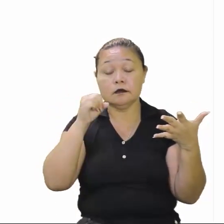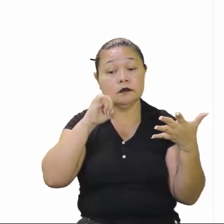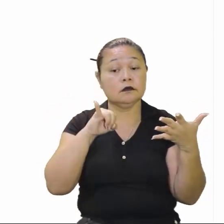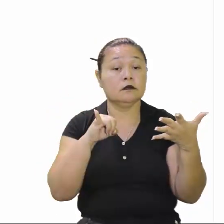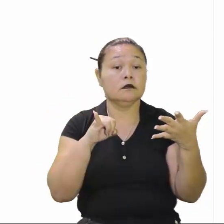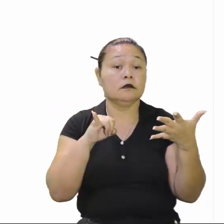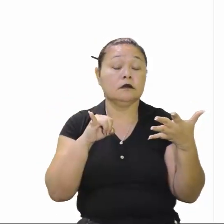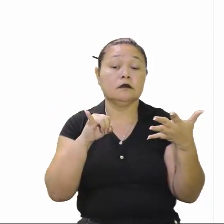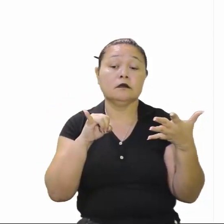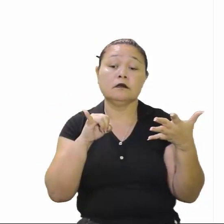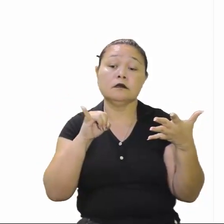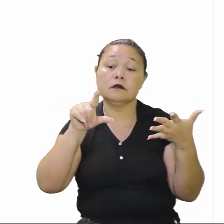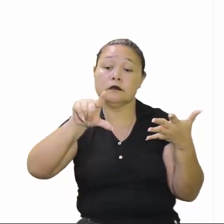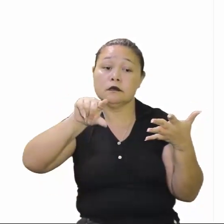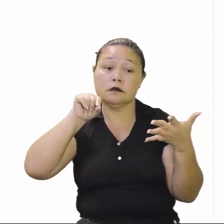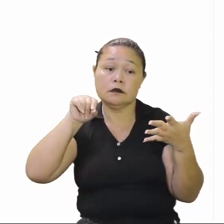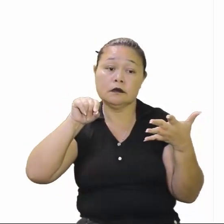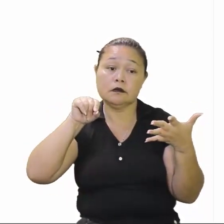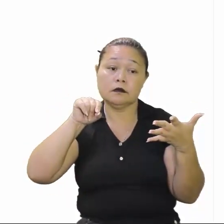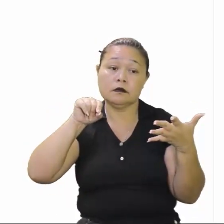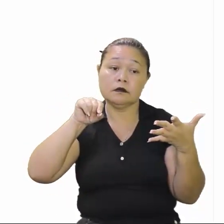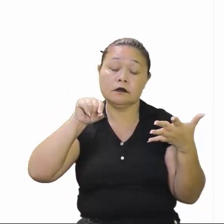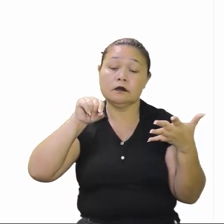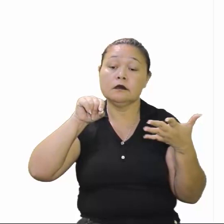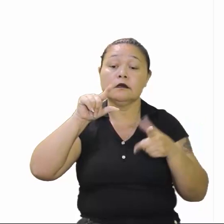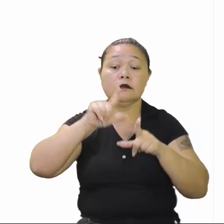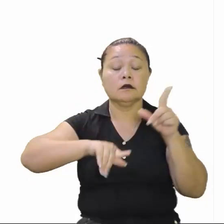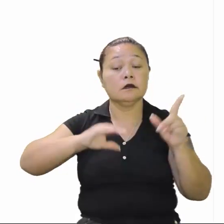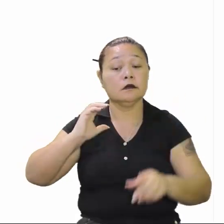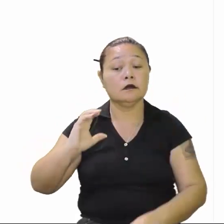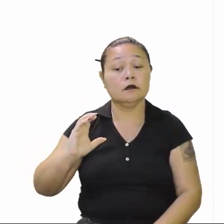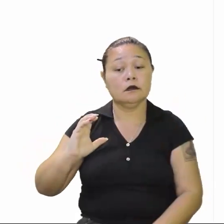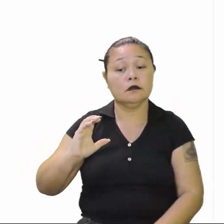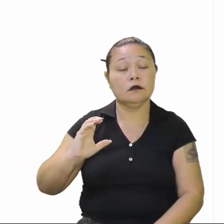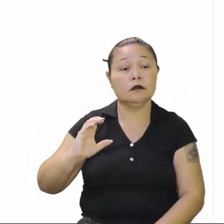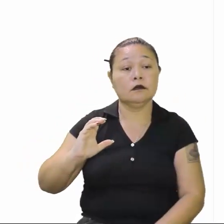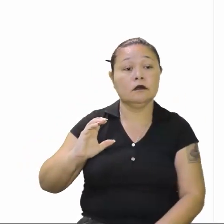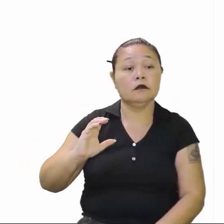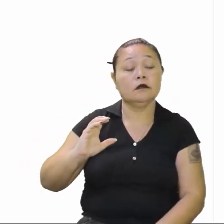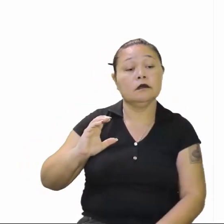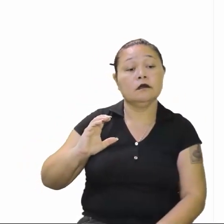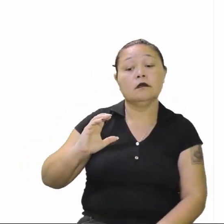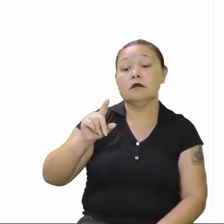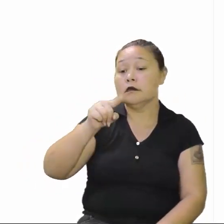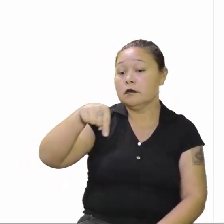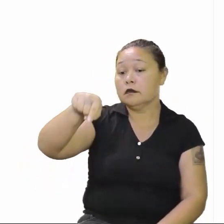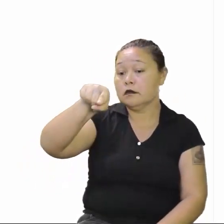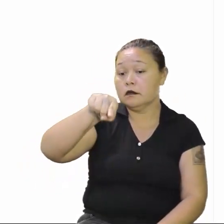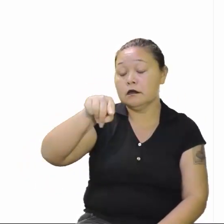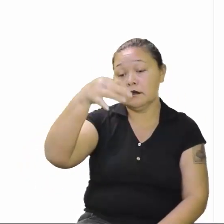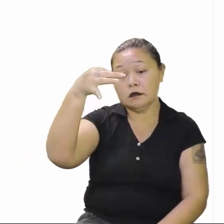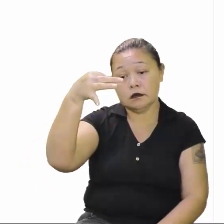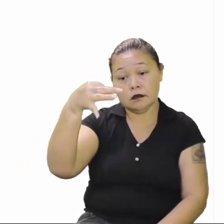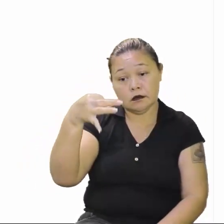você assinalou a letra C, está